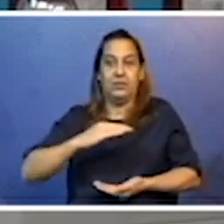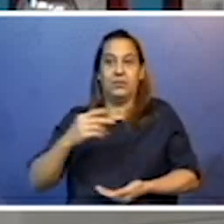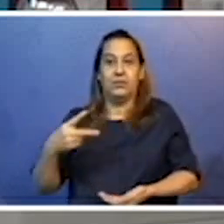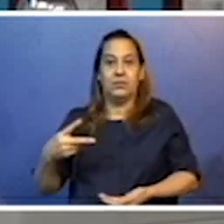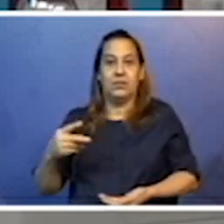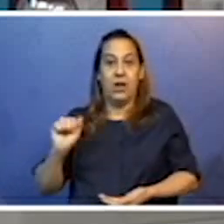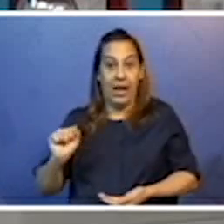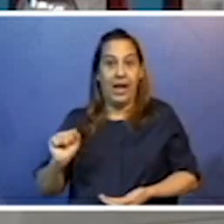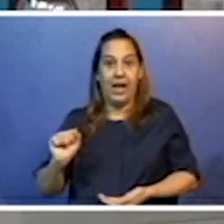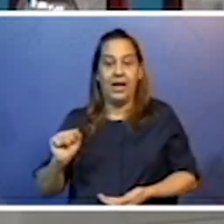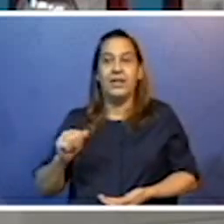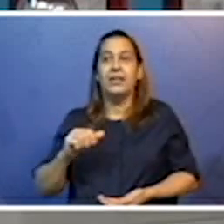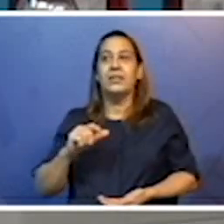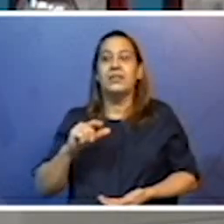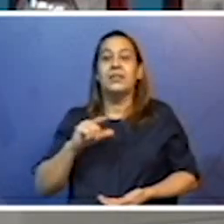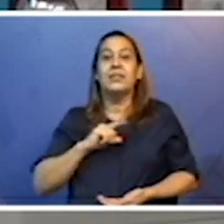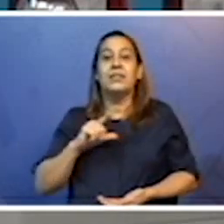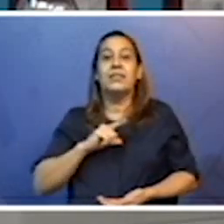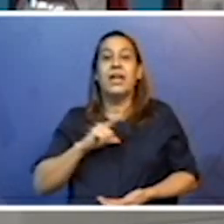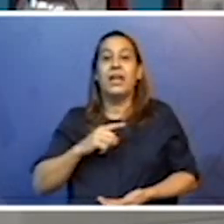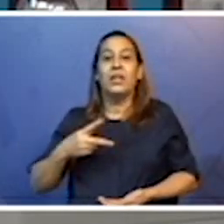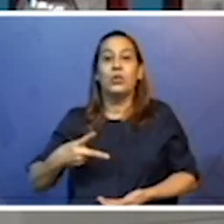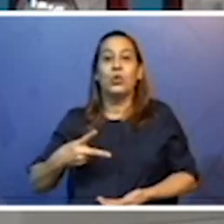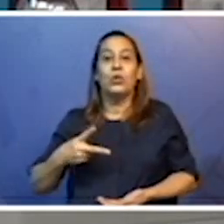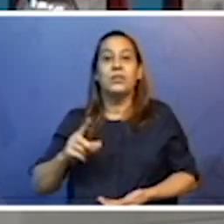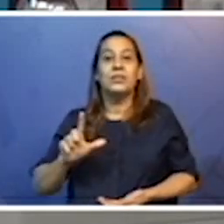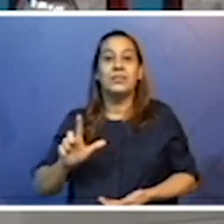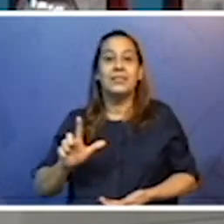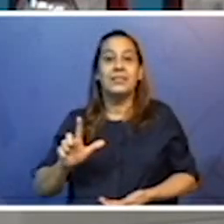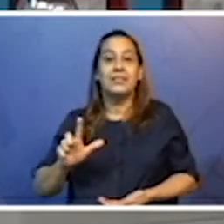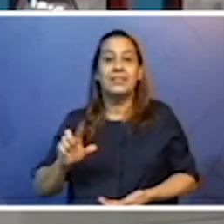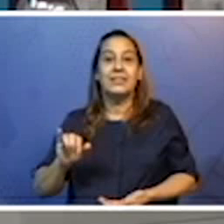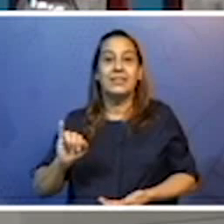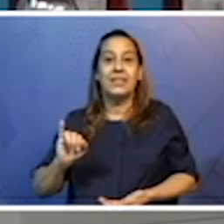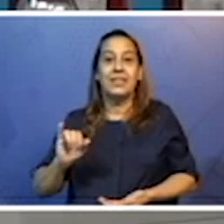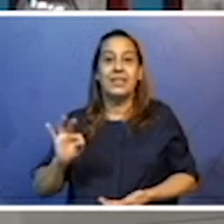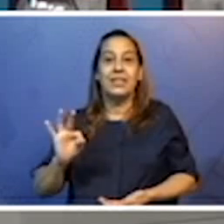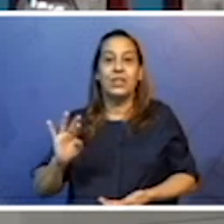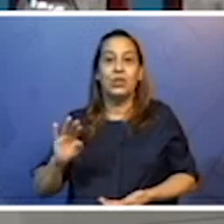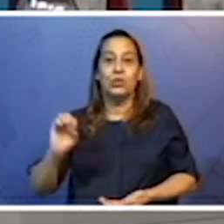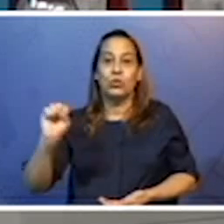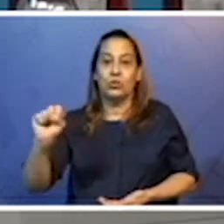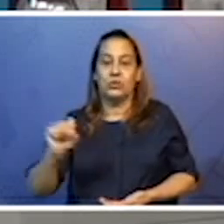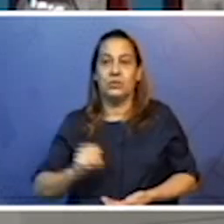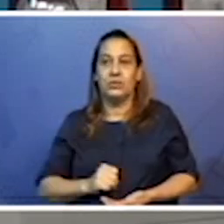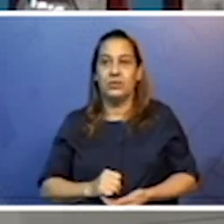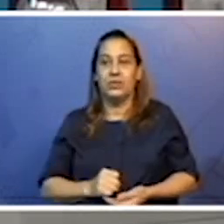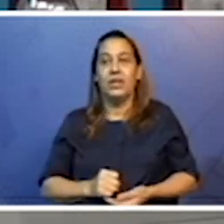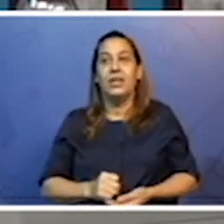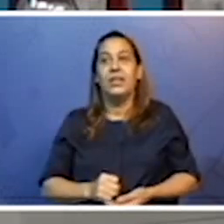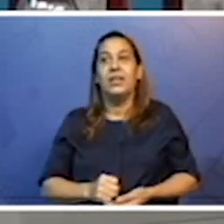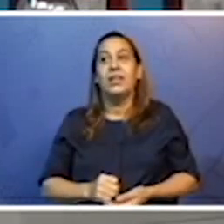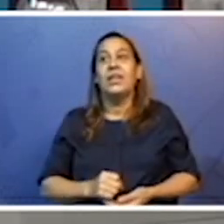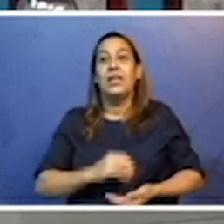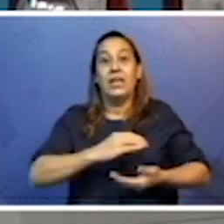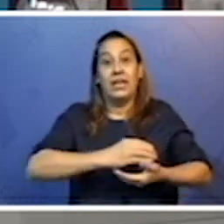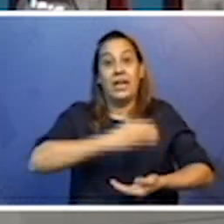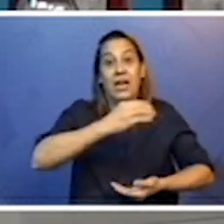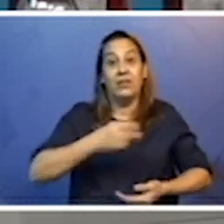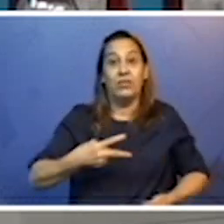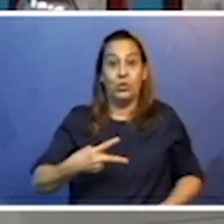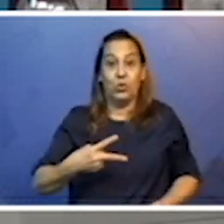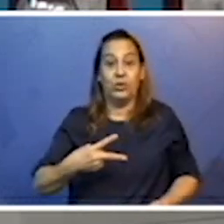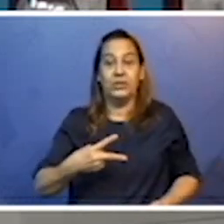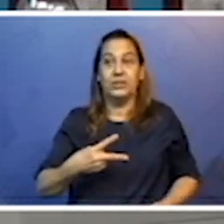Esse recipiente A tem 2 litros. Todos os recipientes A têm 2 litros. E esse recipiente